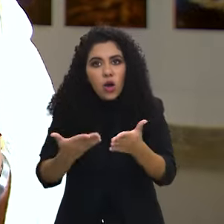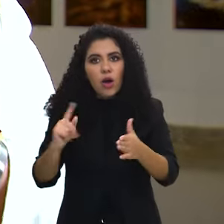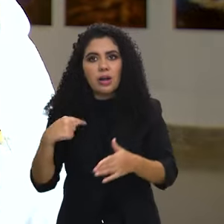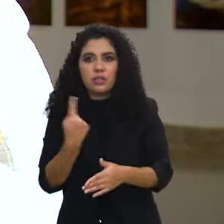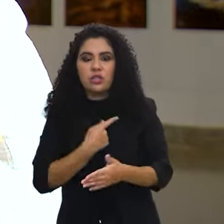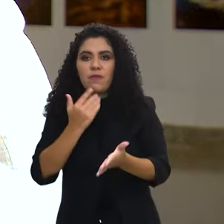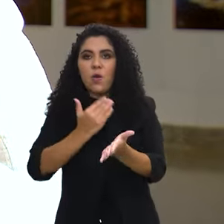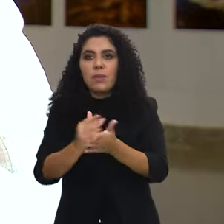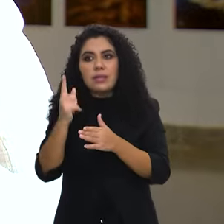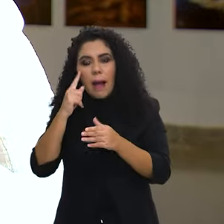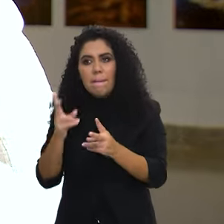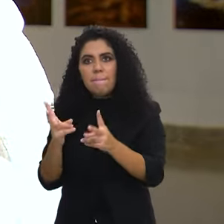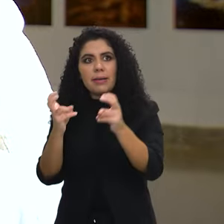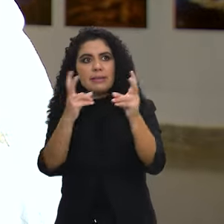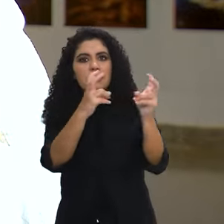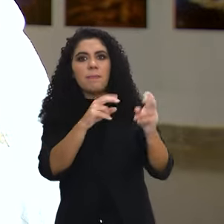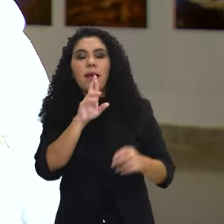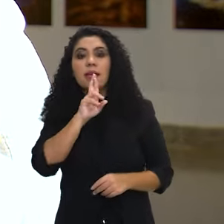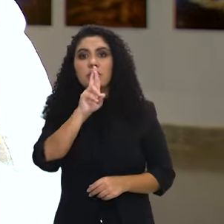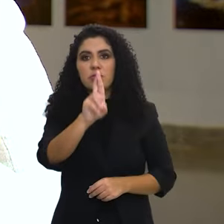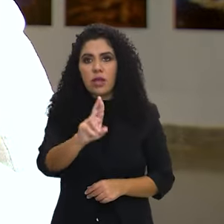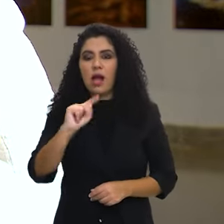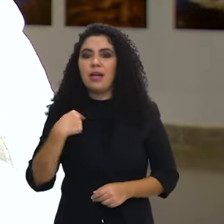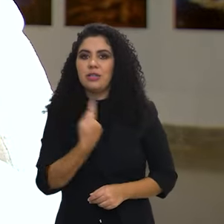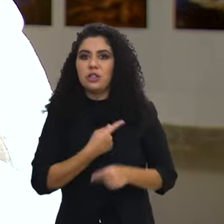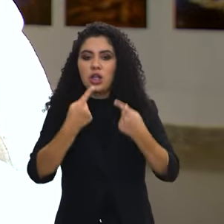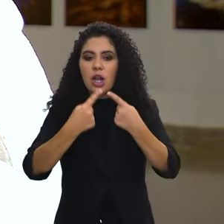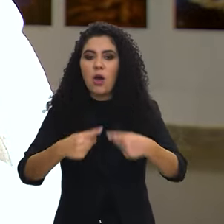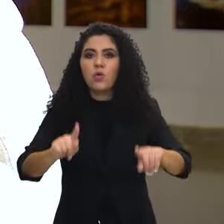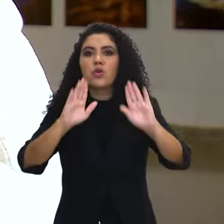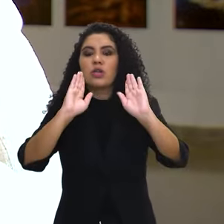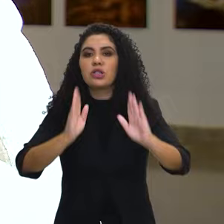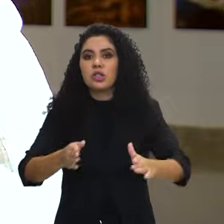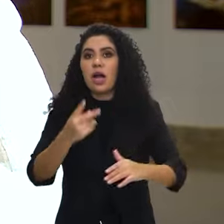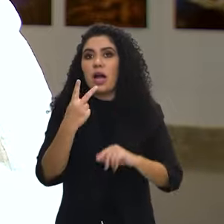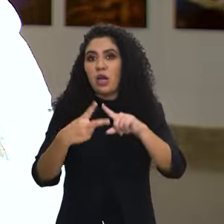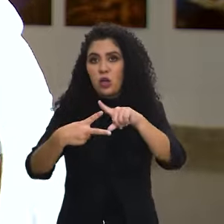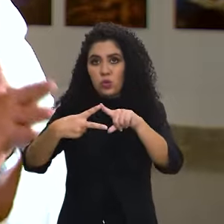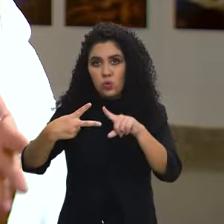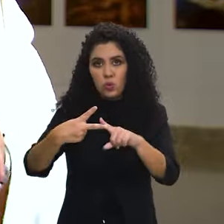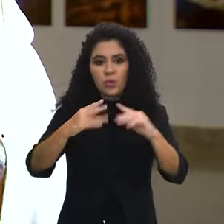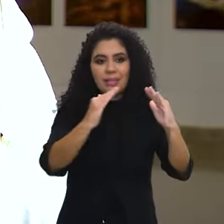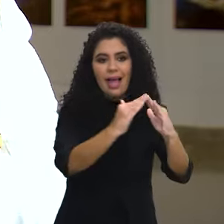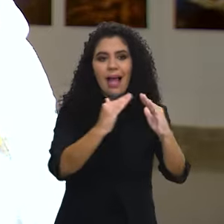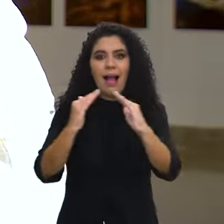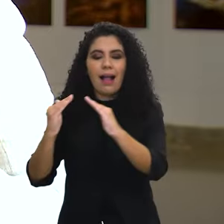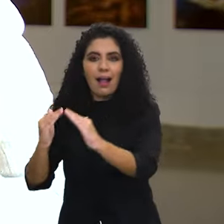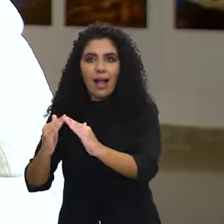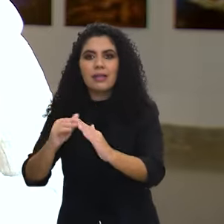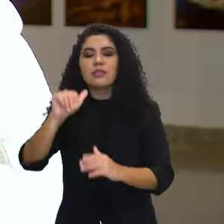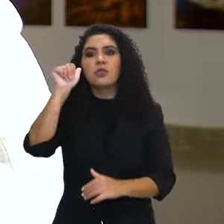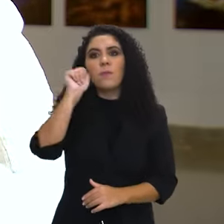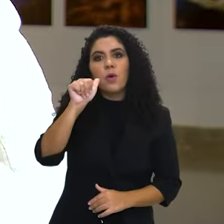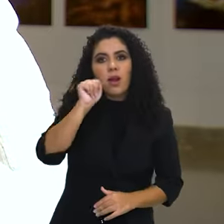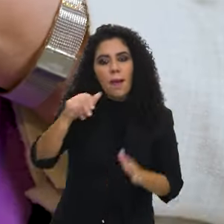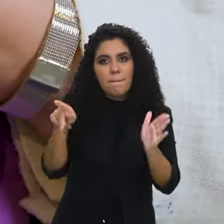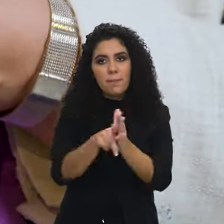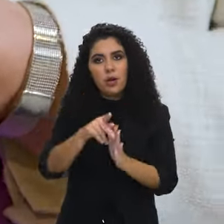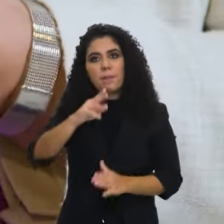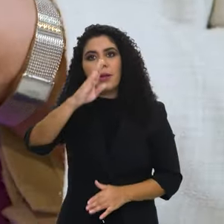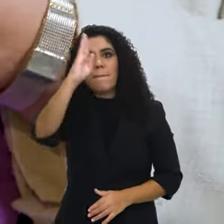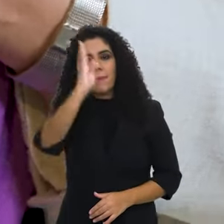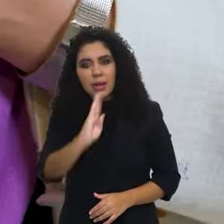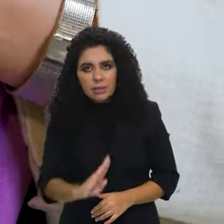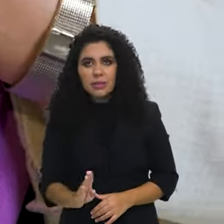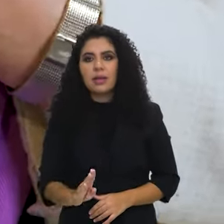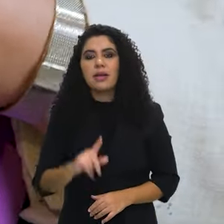resultados nós já inauguramos duas casas da mulher brasileira né a de Salvador e a de Teresina nós estamos